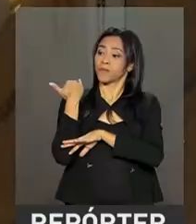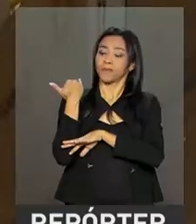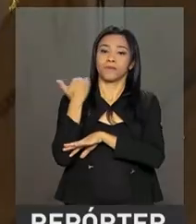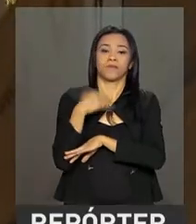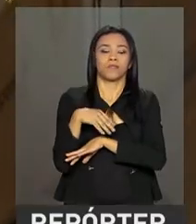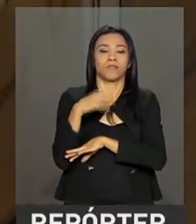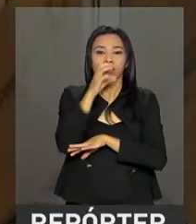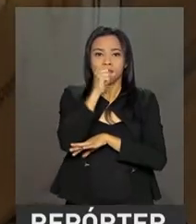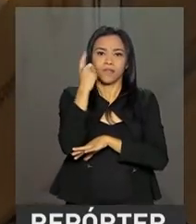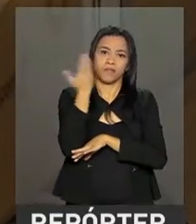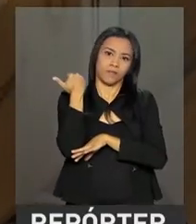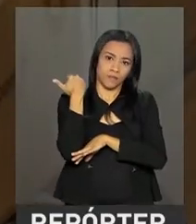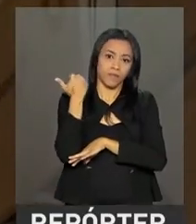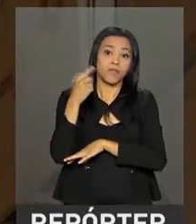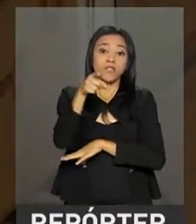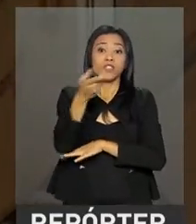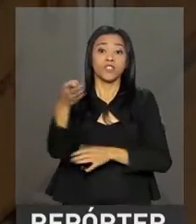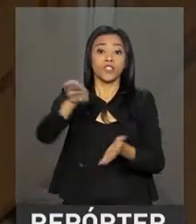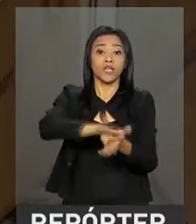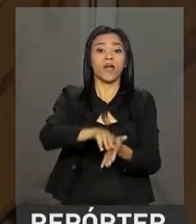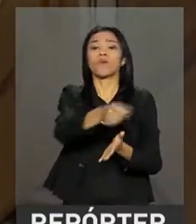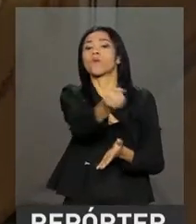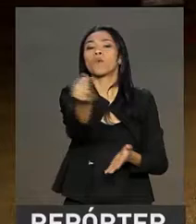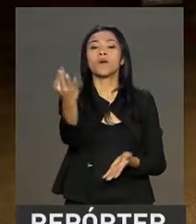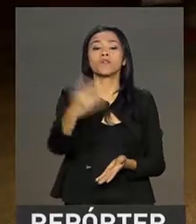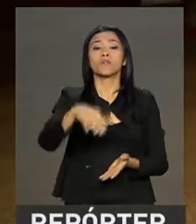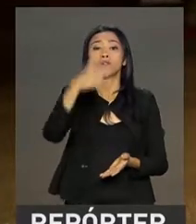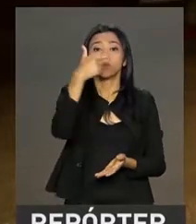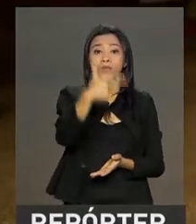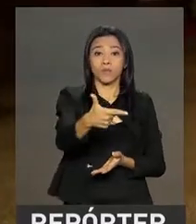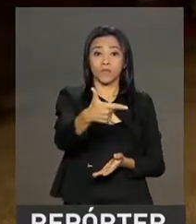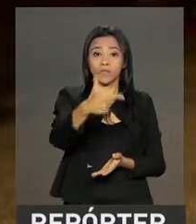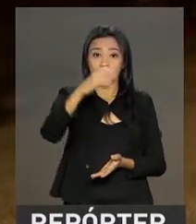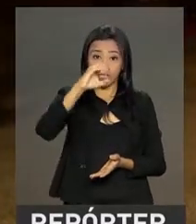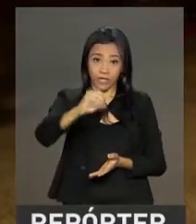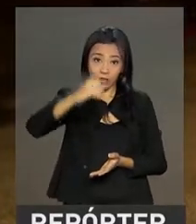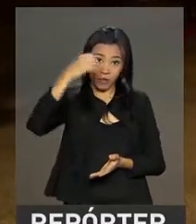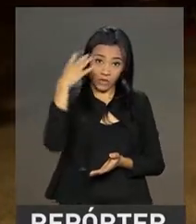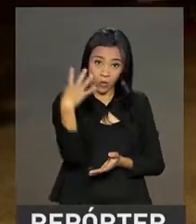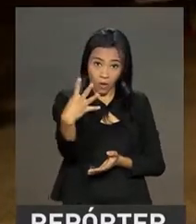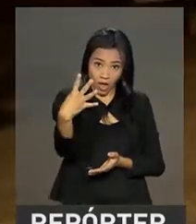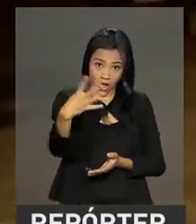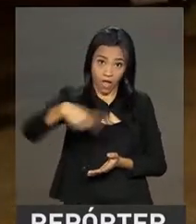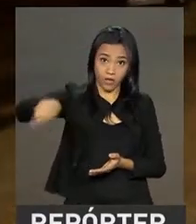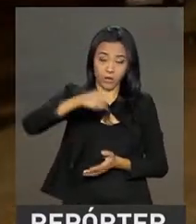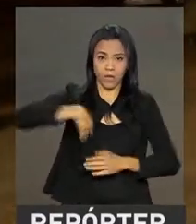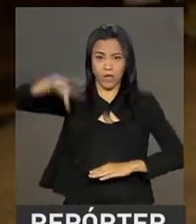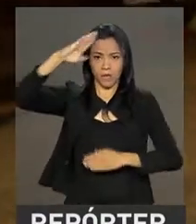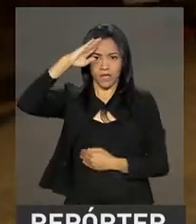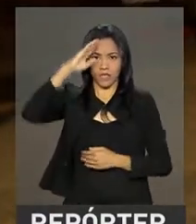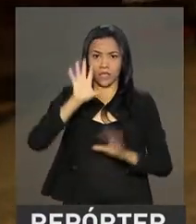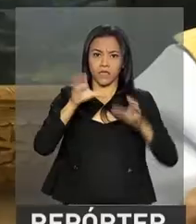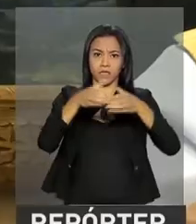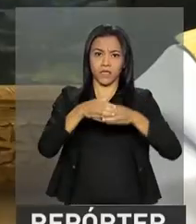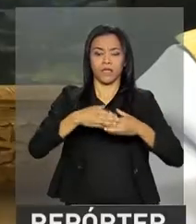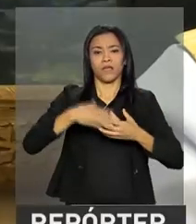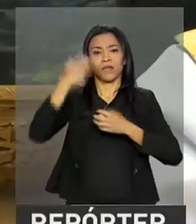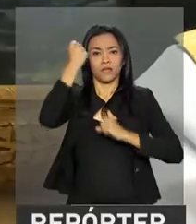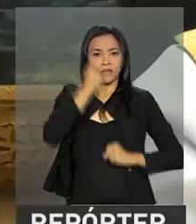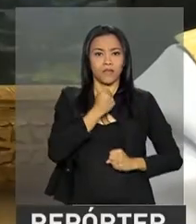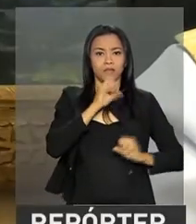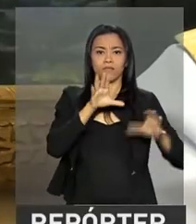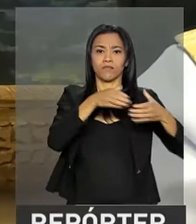ao todo retornaram ao país 204 integrantes da marinha exército e aeronáutica as